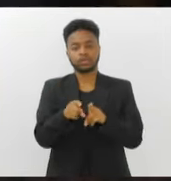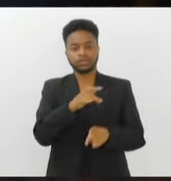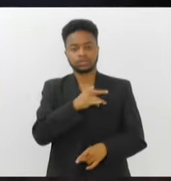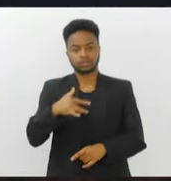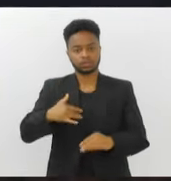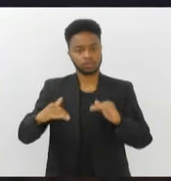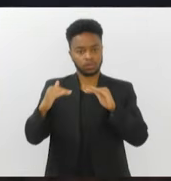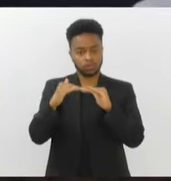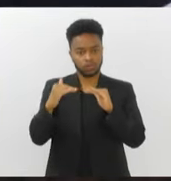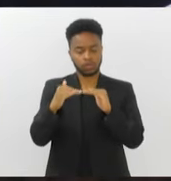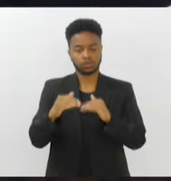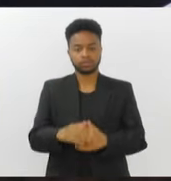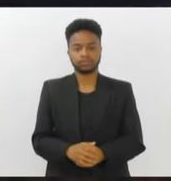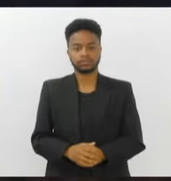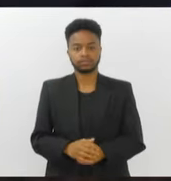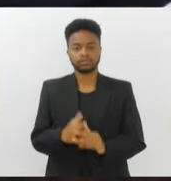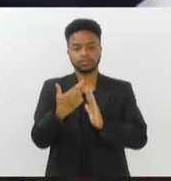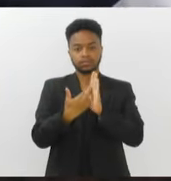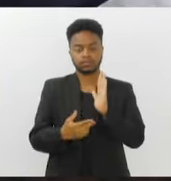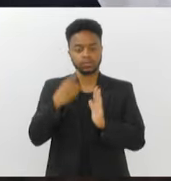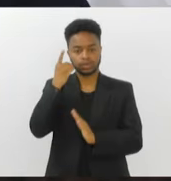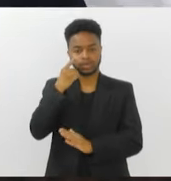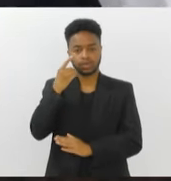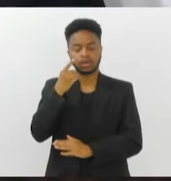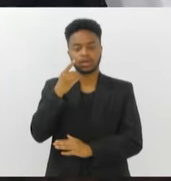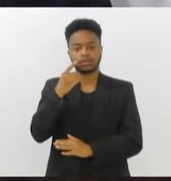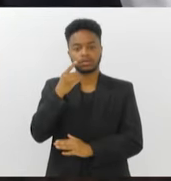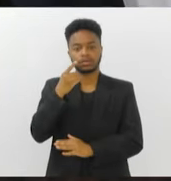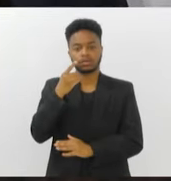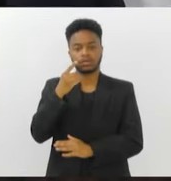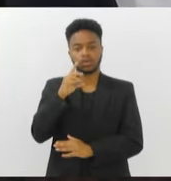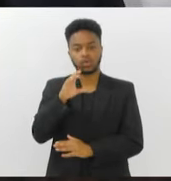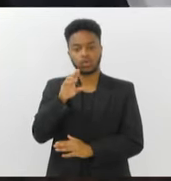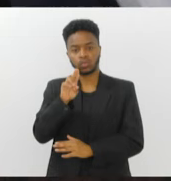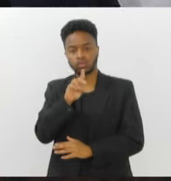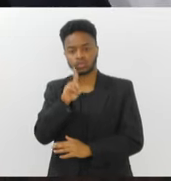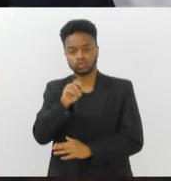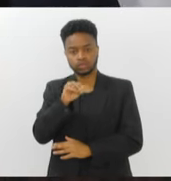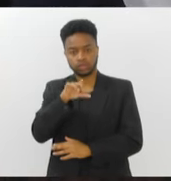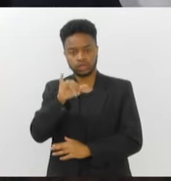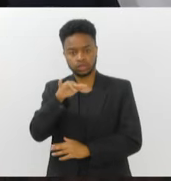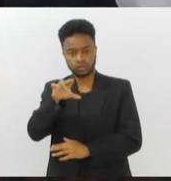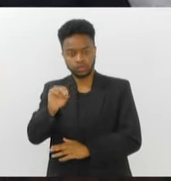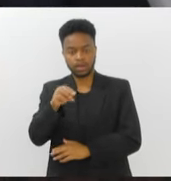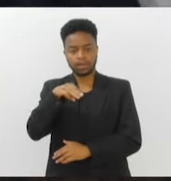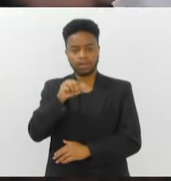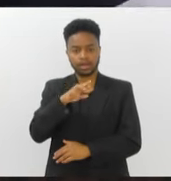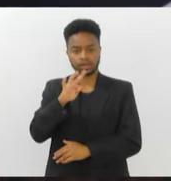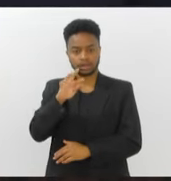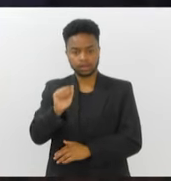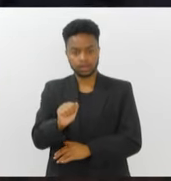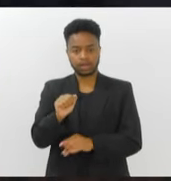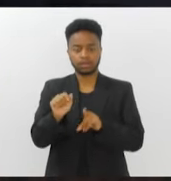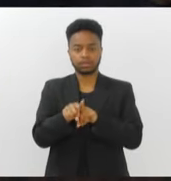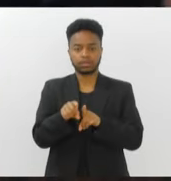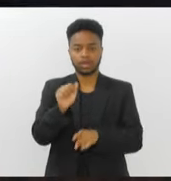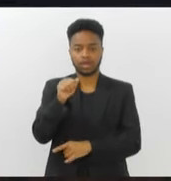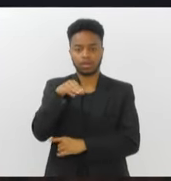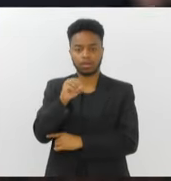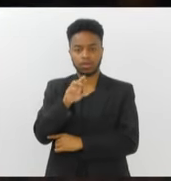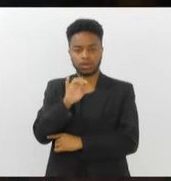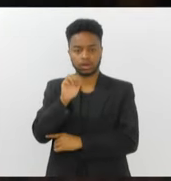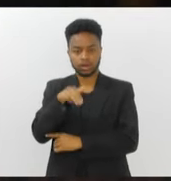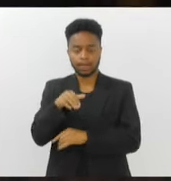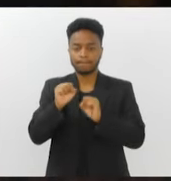favorável. Relatores, deputados Vinícius Cozzolino, Marta Rocha, Rodrigo Amorim e Marta Rocha. Em